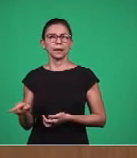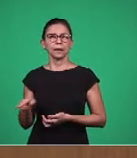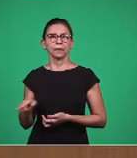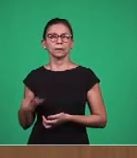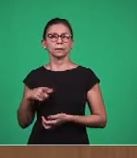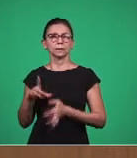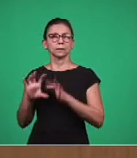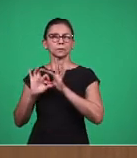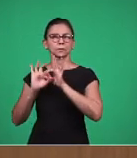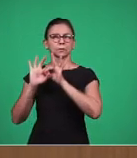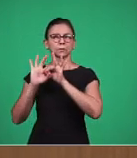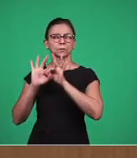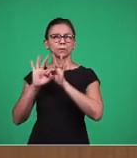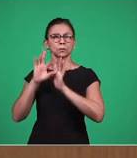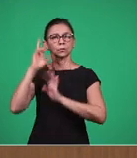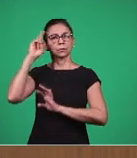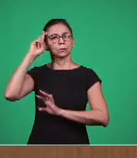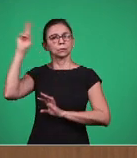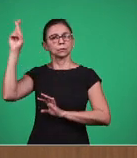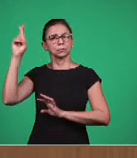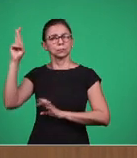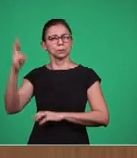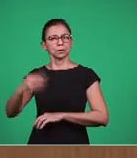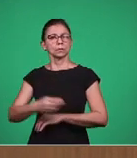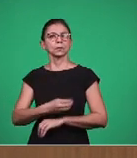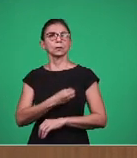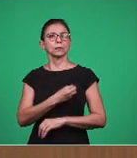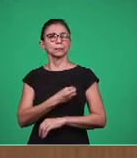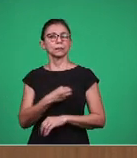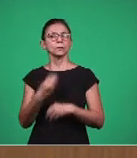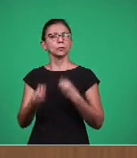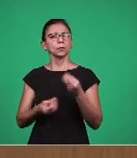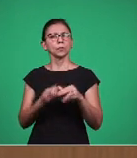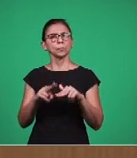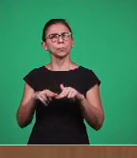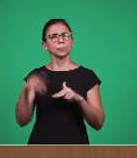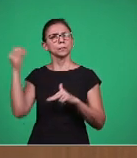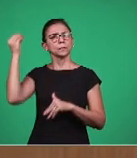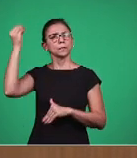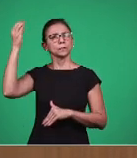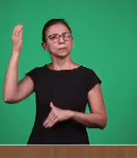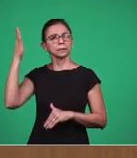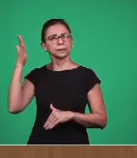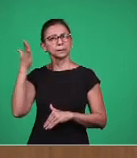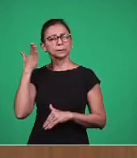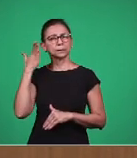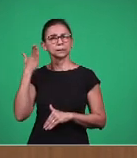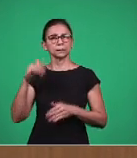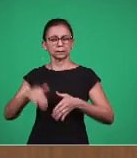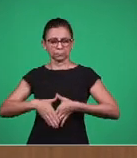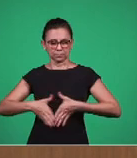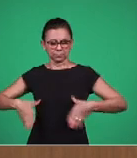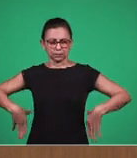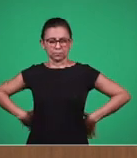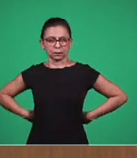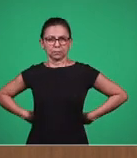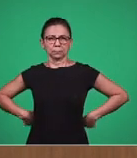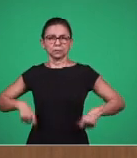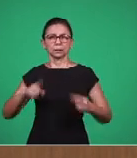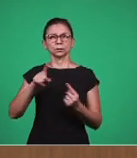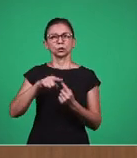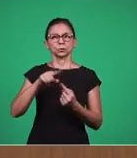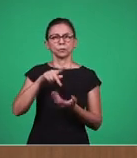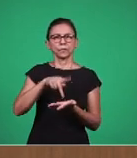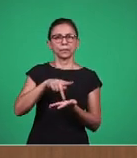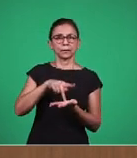comunhão com o Senhor. E ela vive, como nós vimos aqui, da revelação. Ela tem os lombos cingidos com a verdade e ela